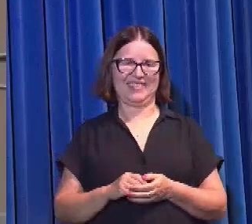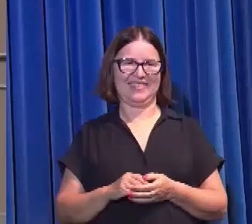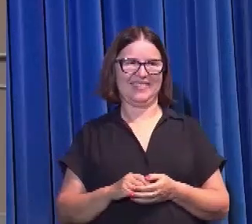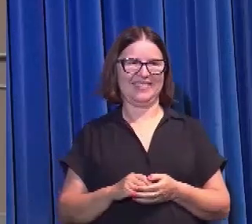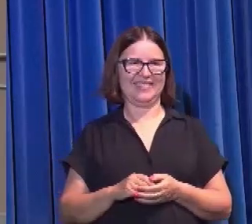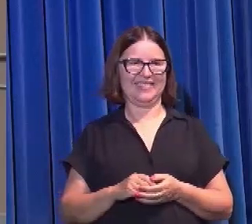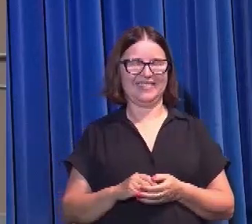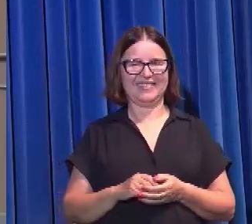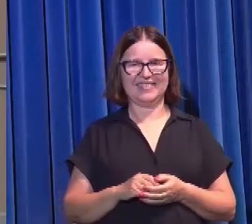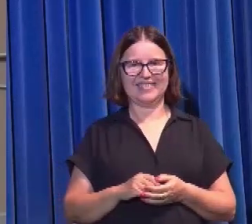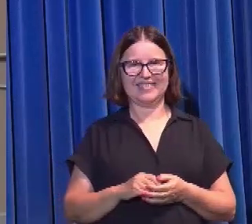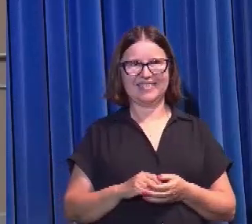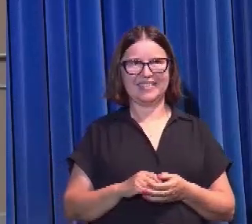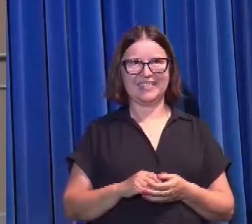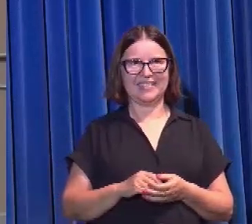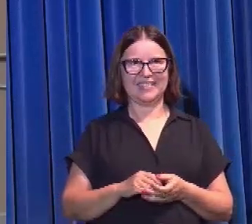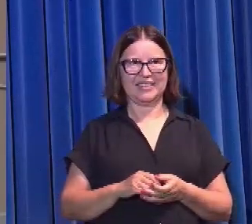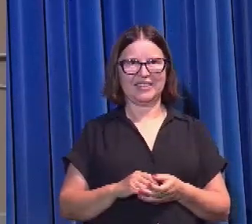outrem.